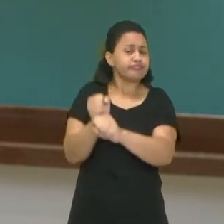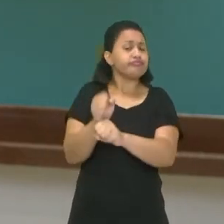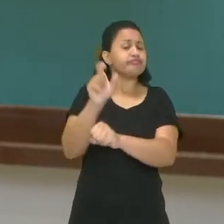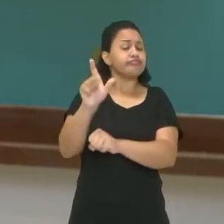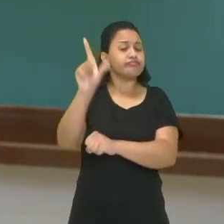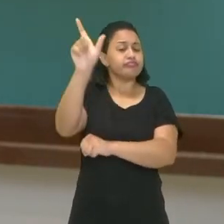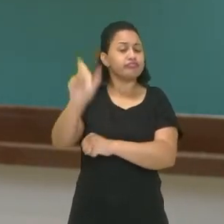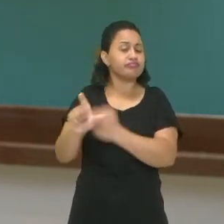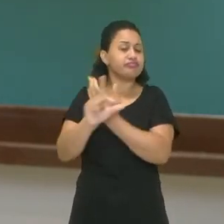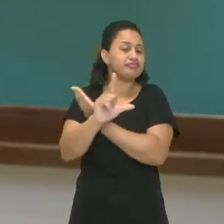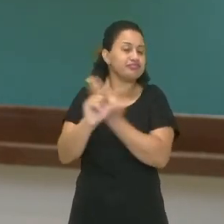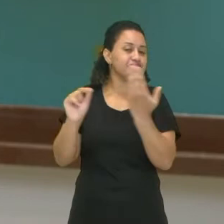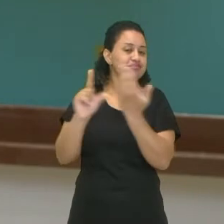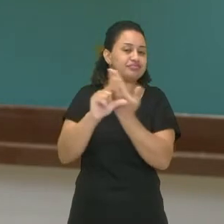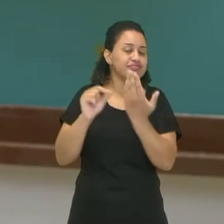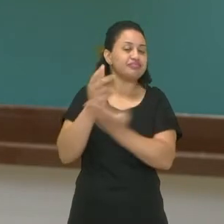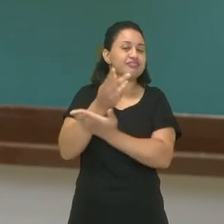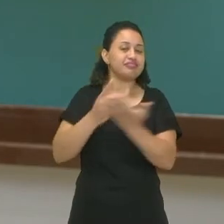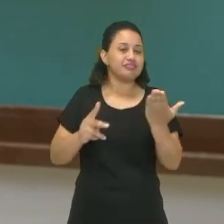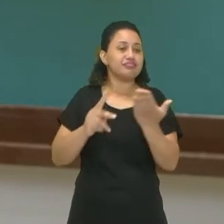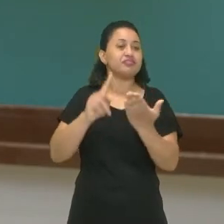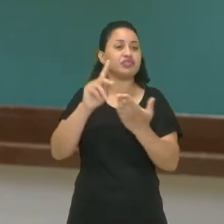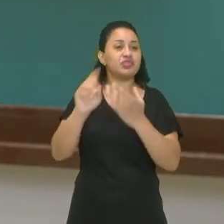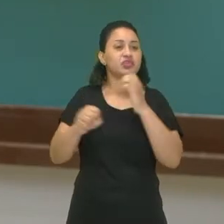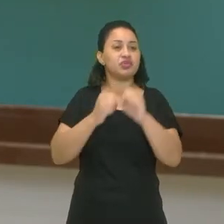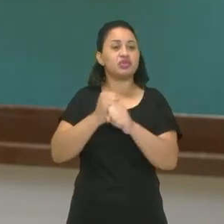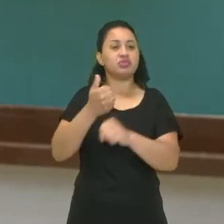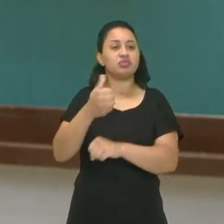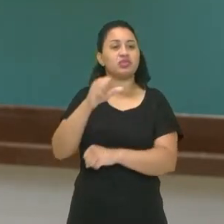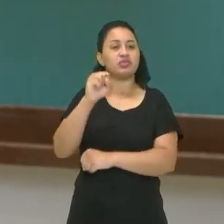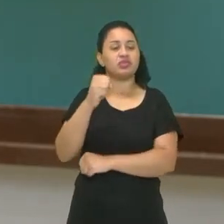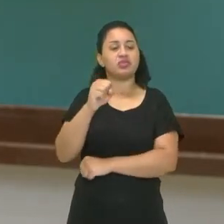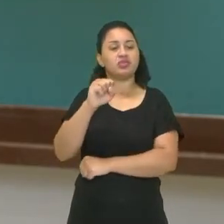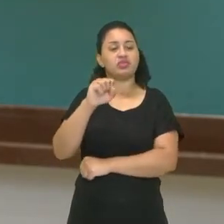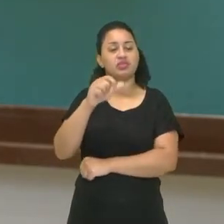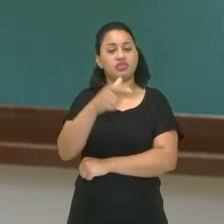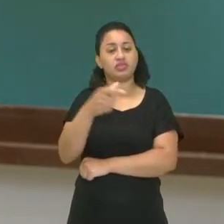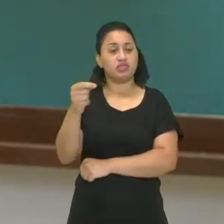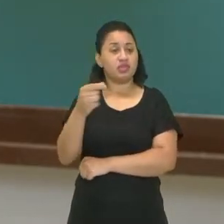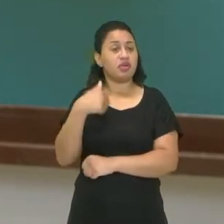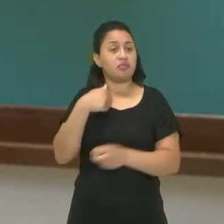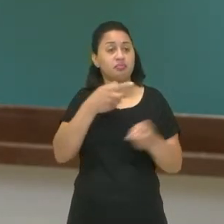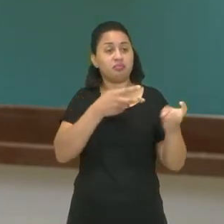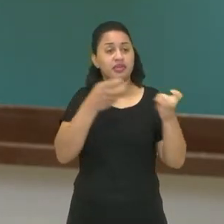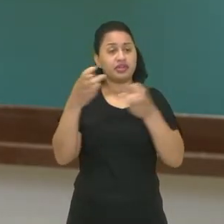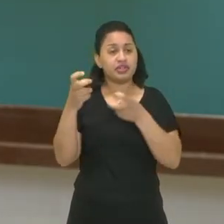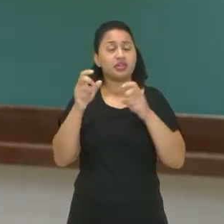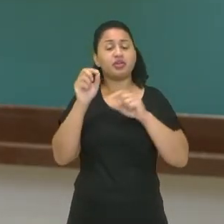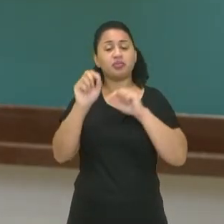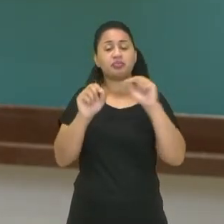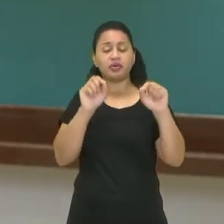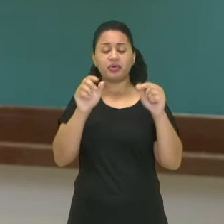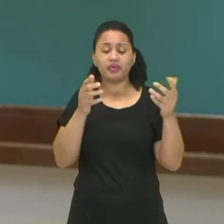dessa poeta de 1920, né? Olha quanta